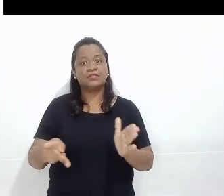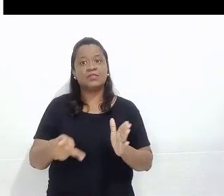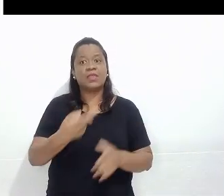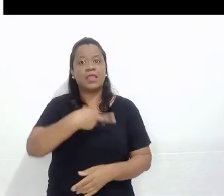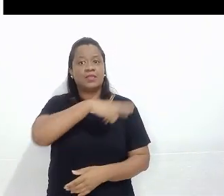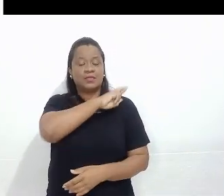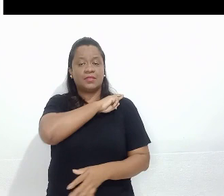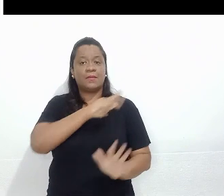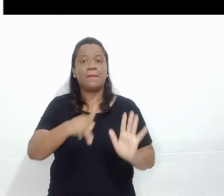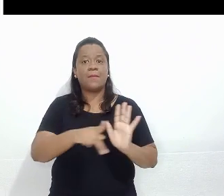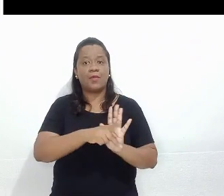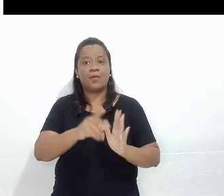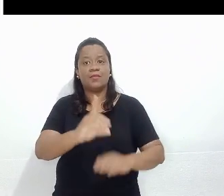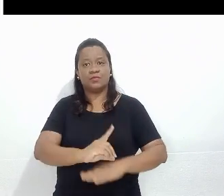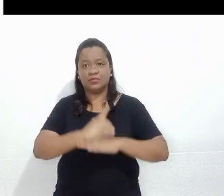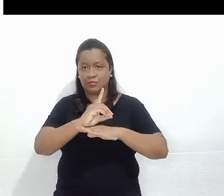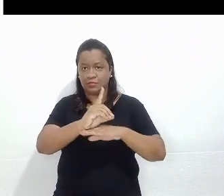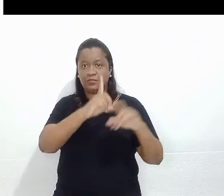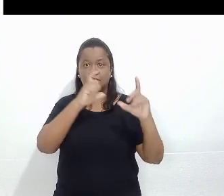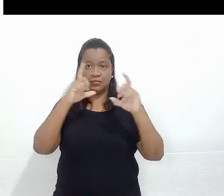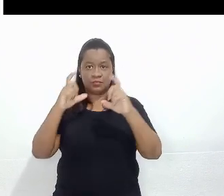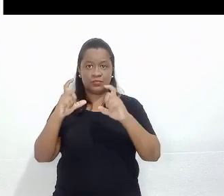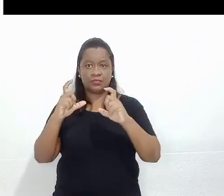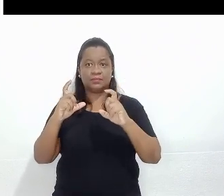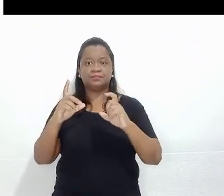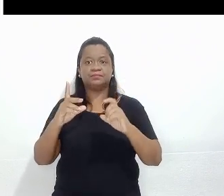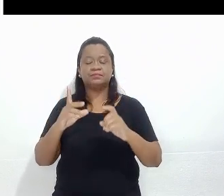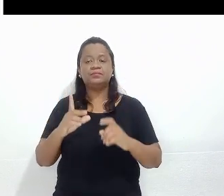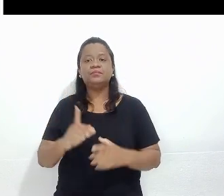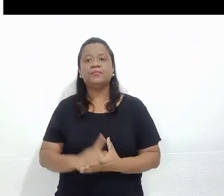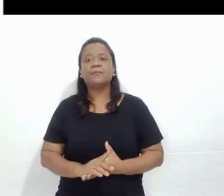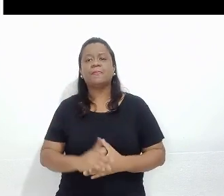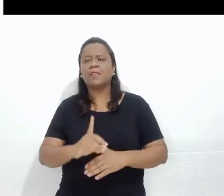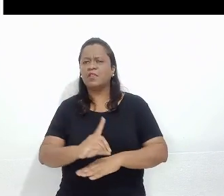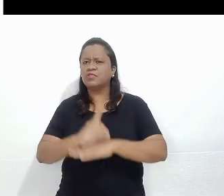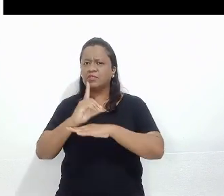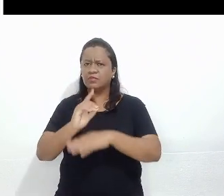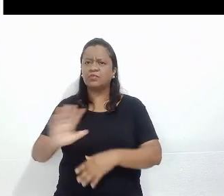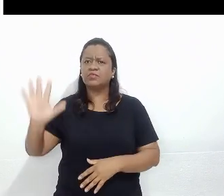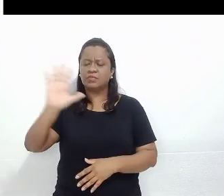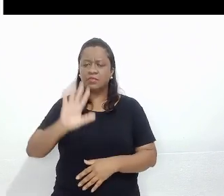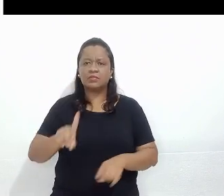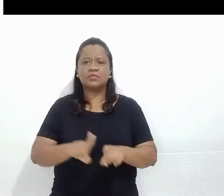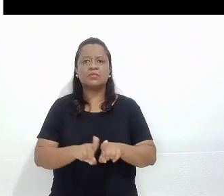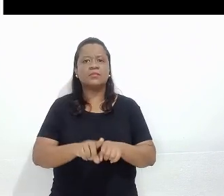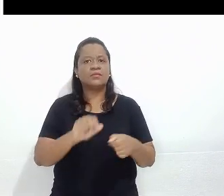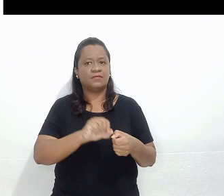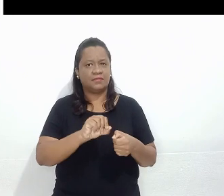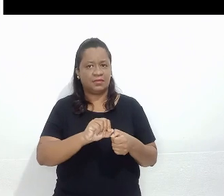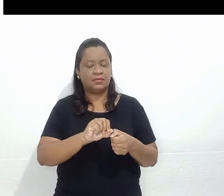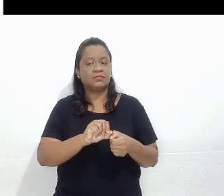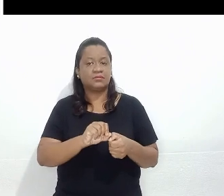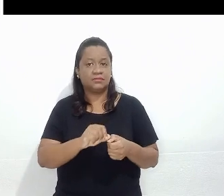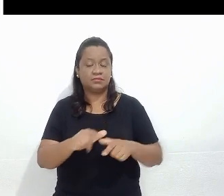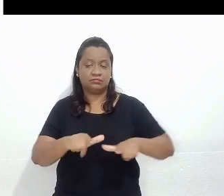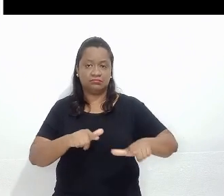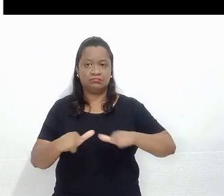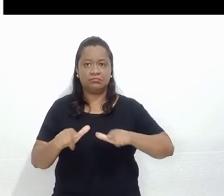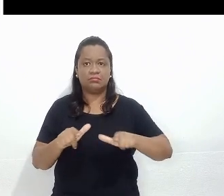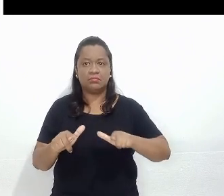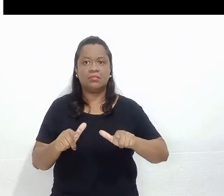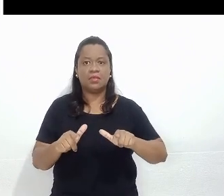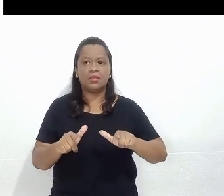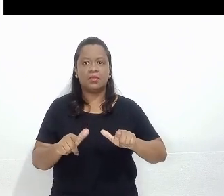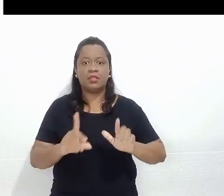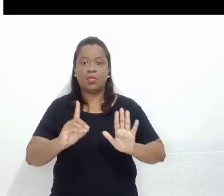de fotografia também. Tá? Claro que o diretor geral também começa esse tipo de trabalho já na decupagem dele, na organização